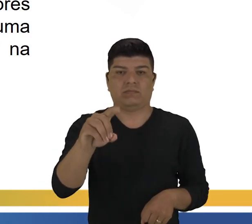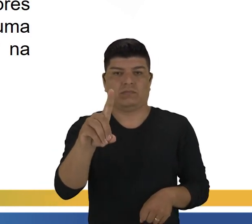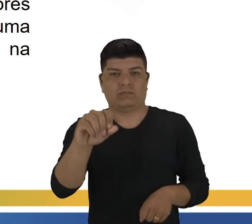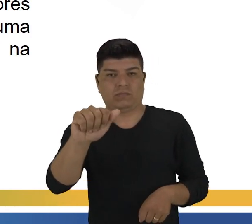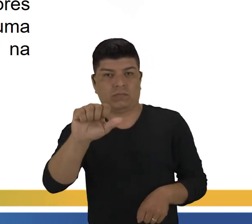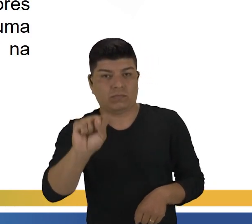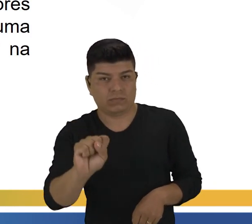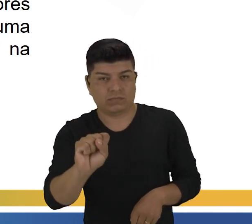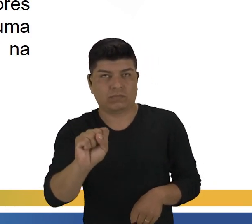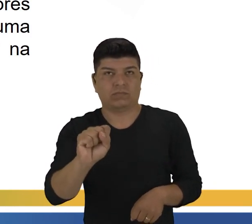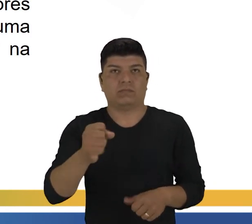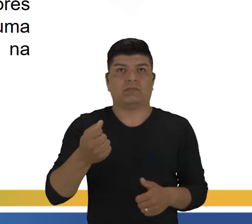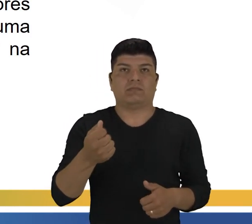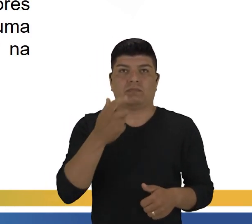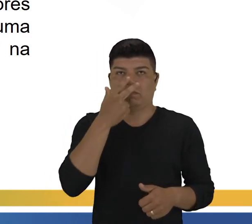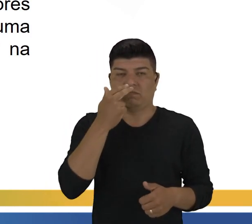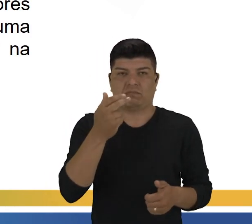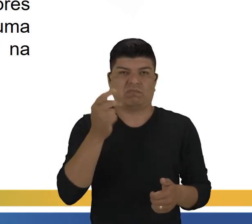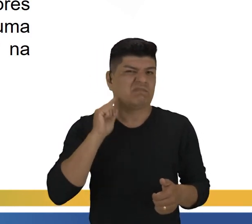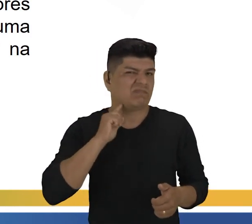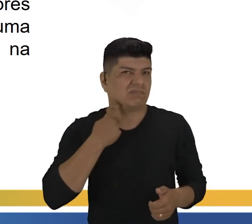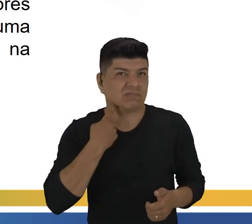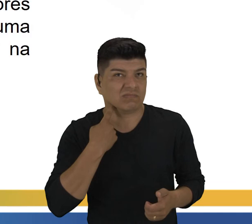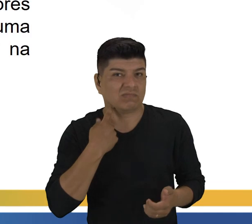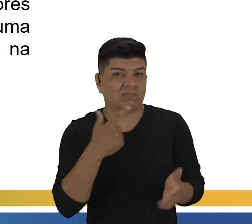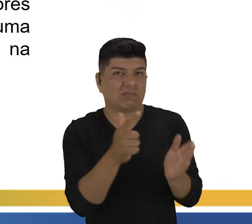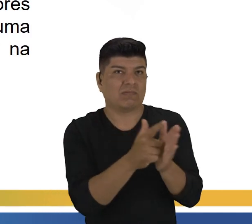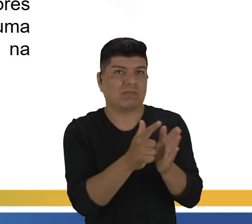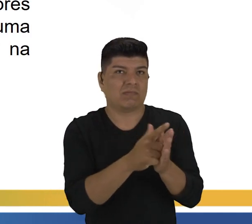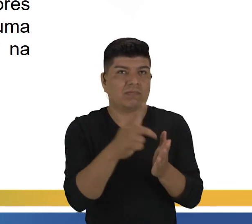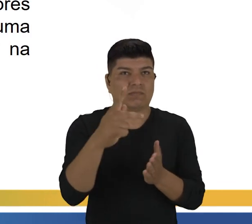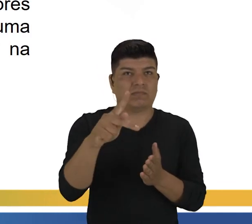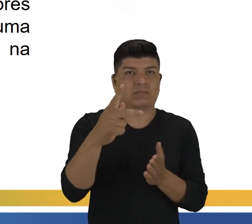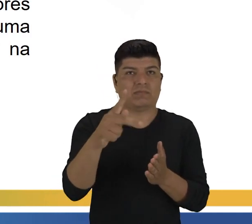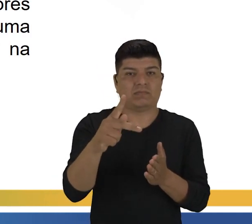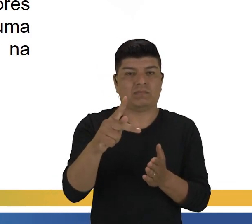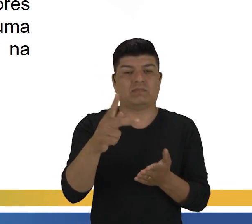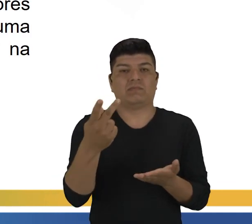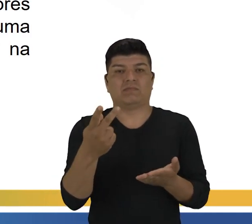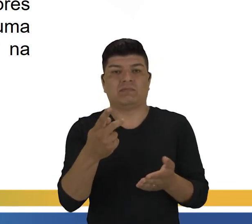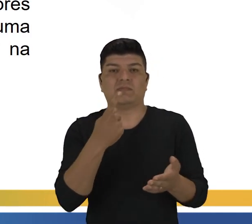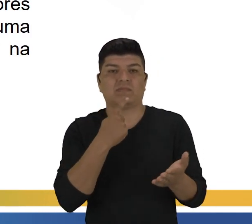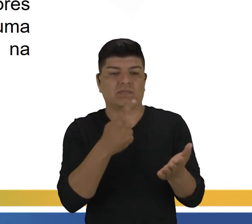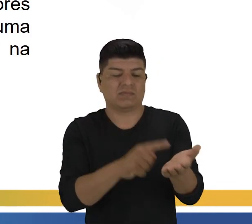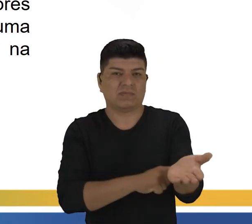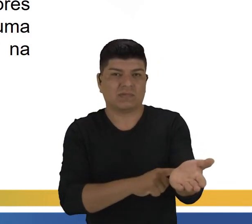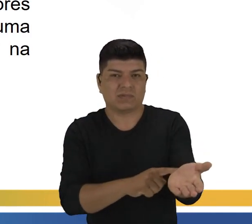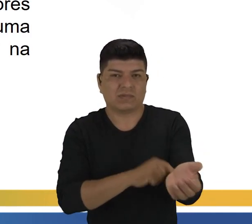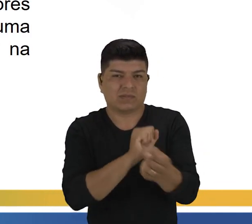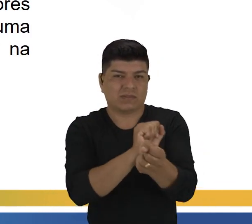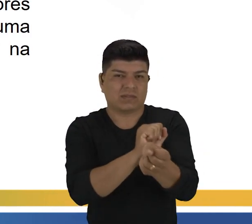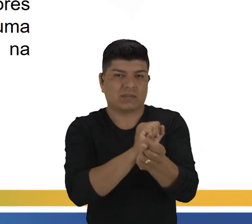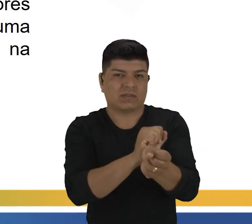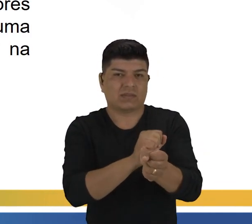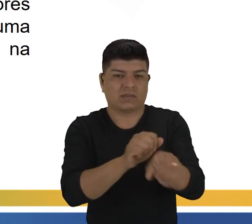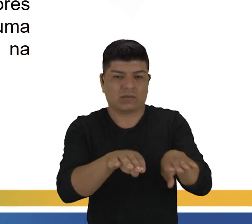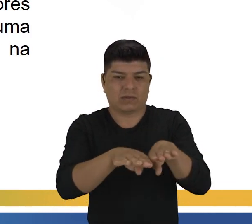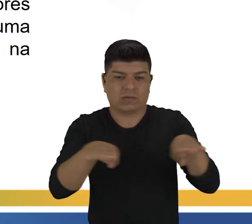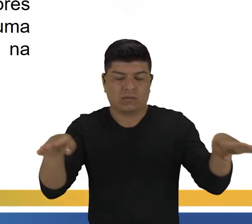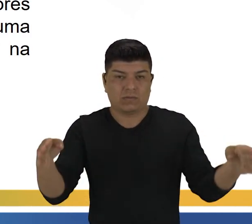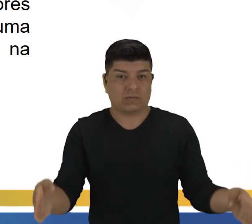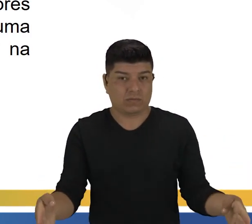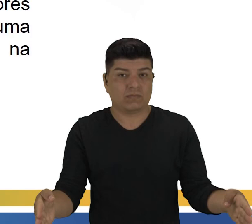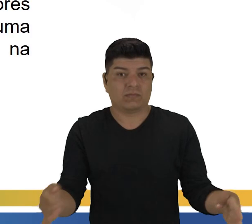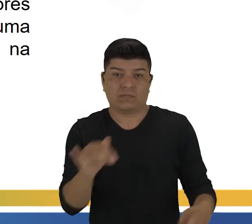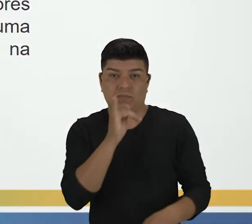te são. Não manches a folha de tua epopeia, no sangue o escravo, no mundo balcão. Aqui